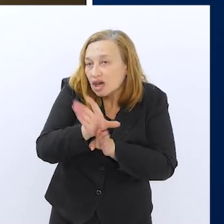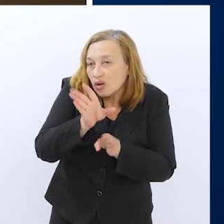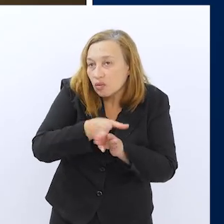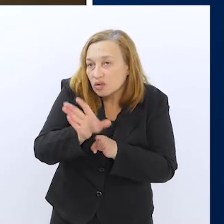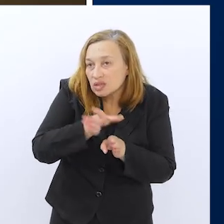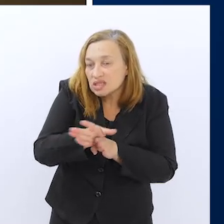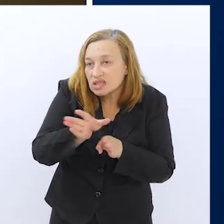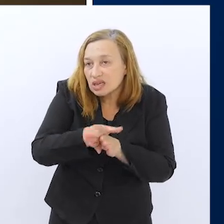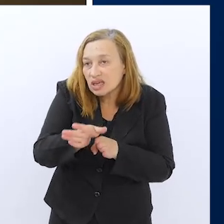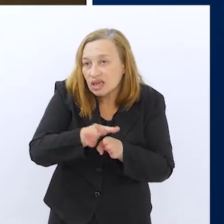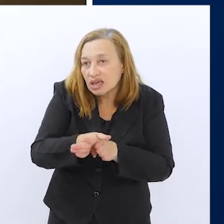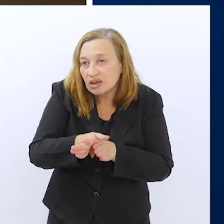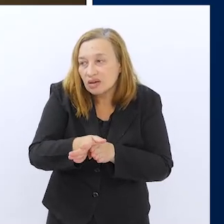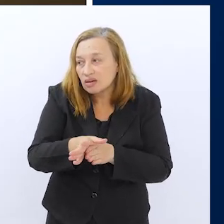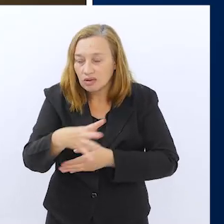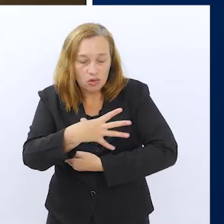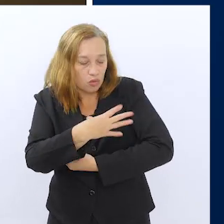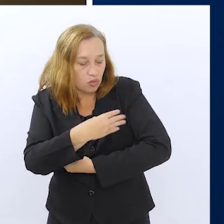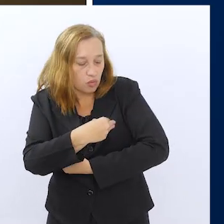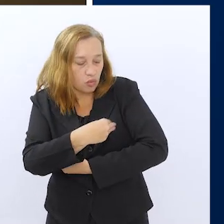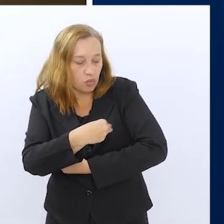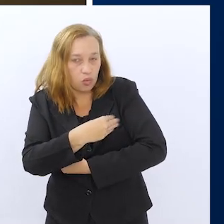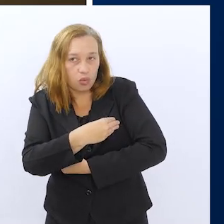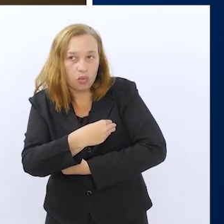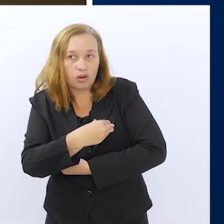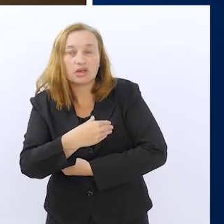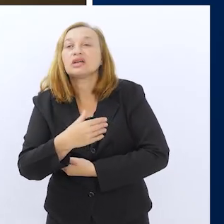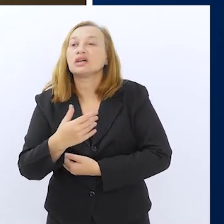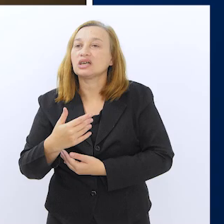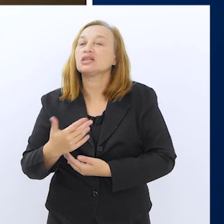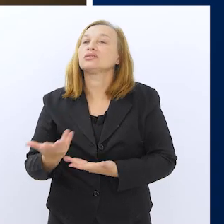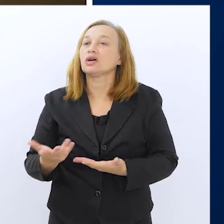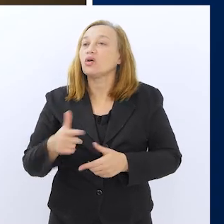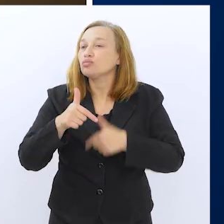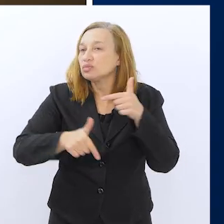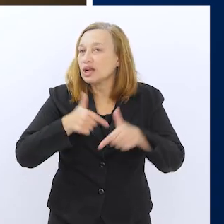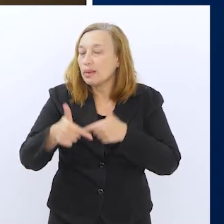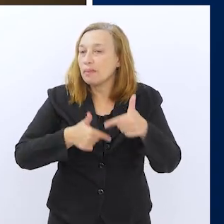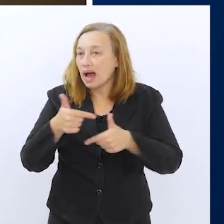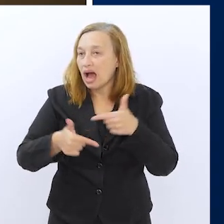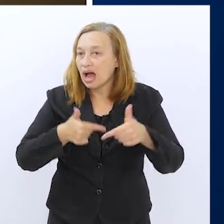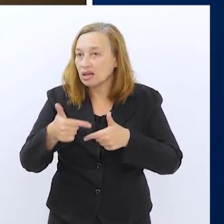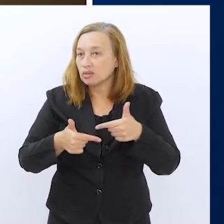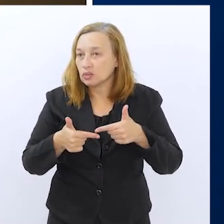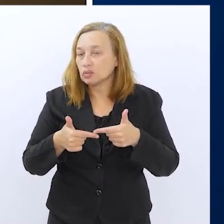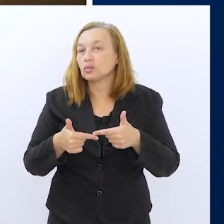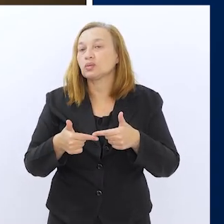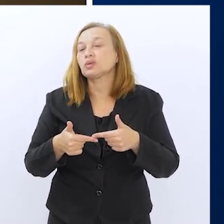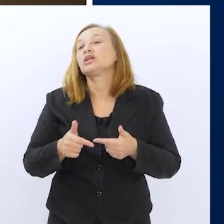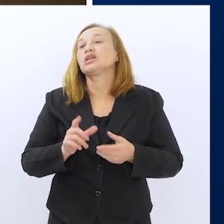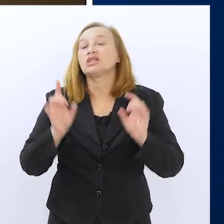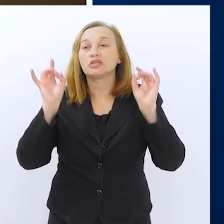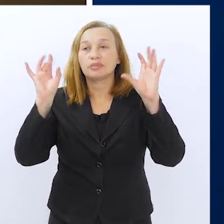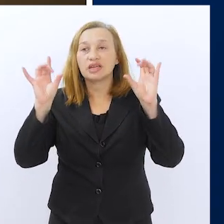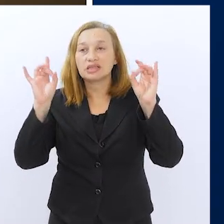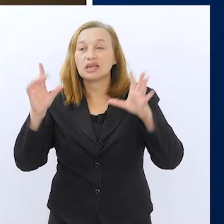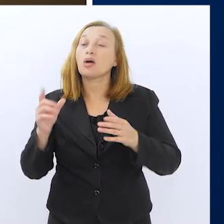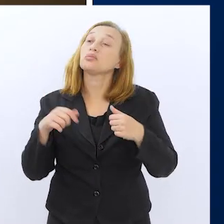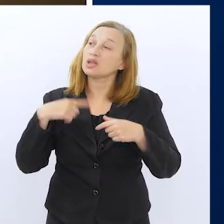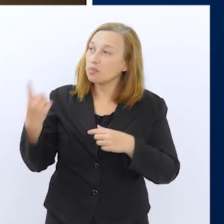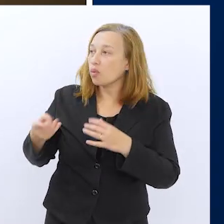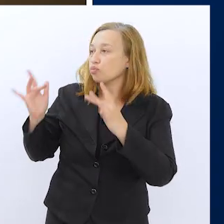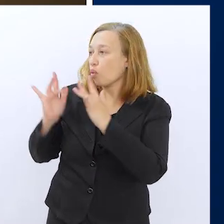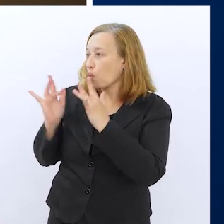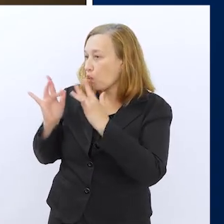de consultoras que são específicas para amamentação, né? A gente se especializou, trabalha muito com isso.